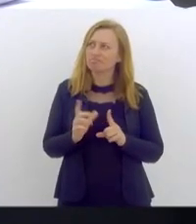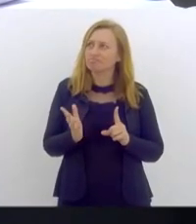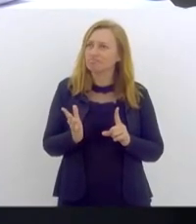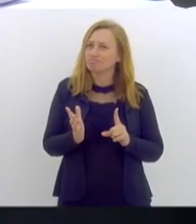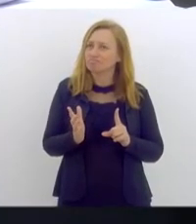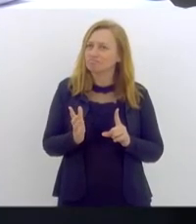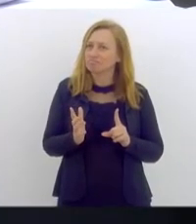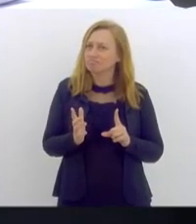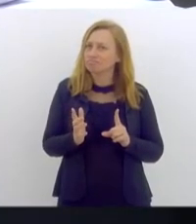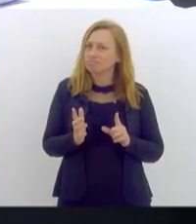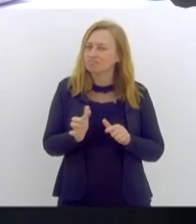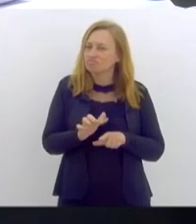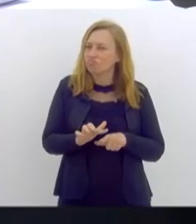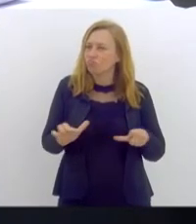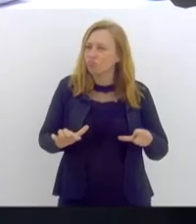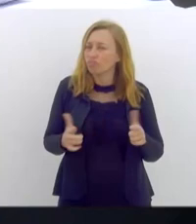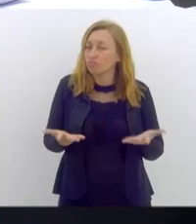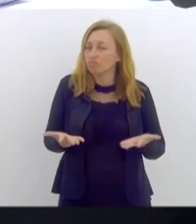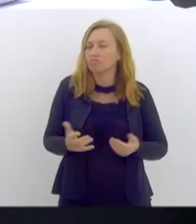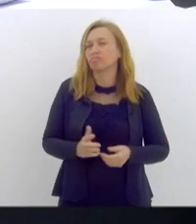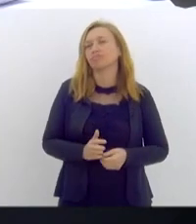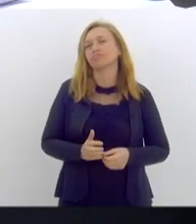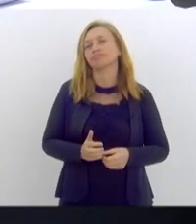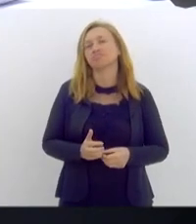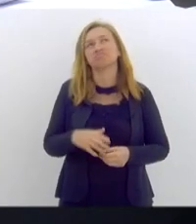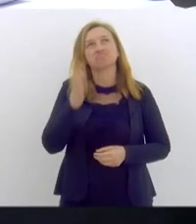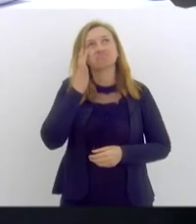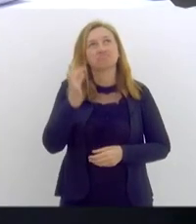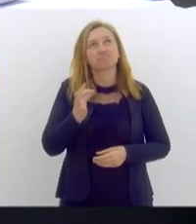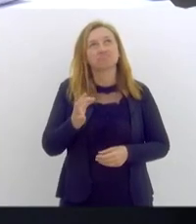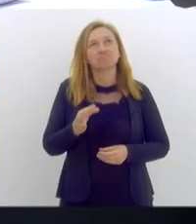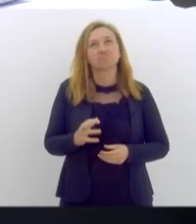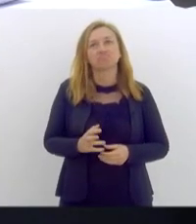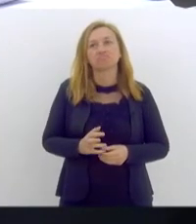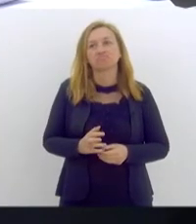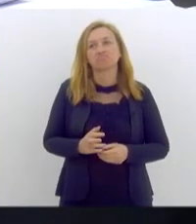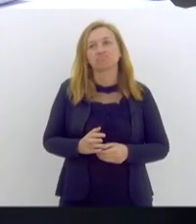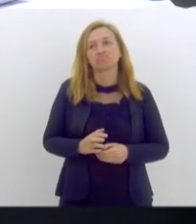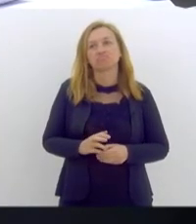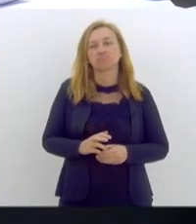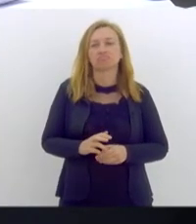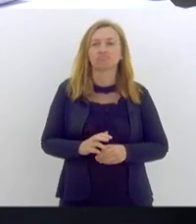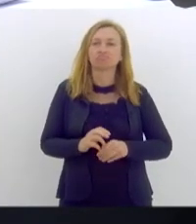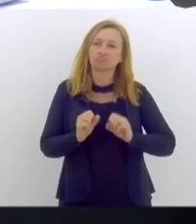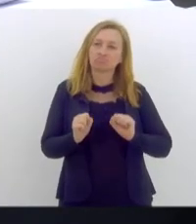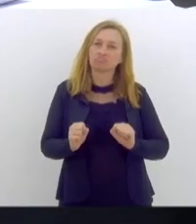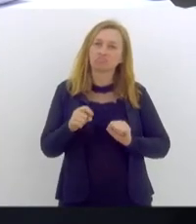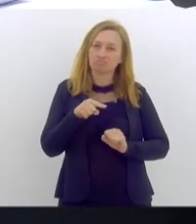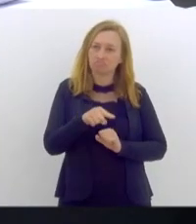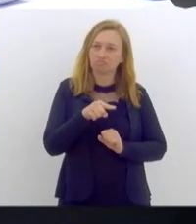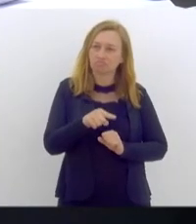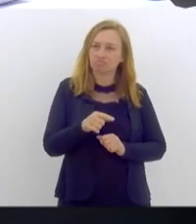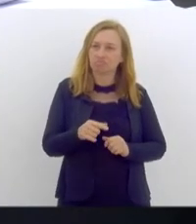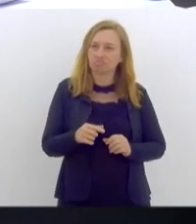vaga eu não sei se poderia aqui ô